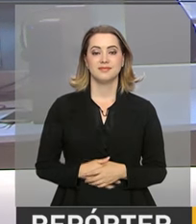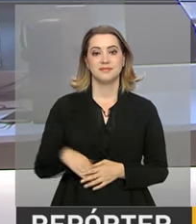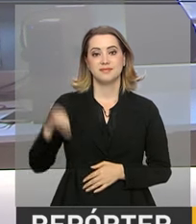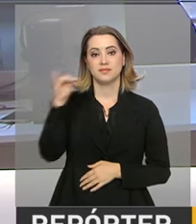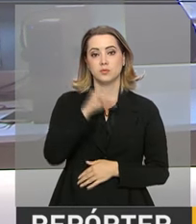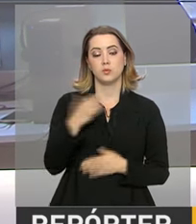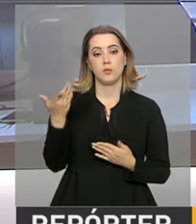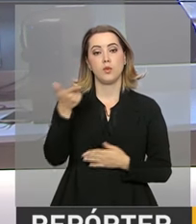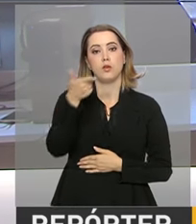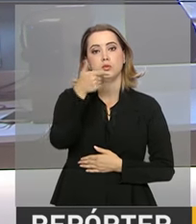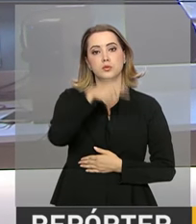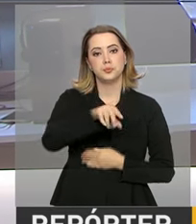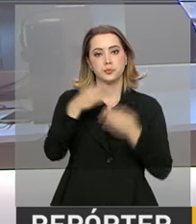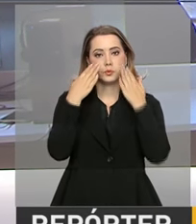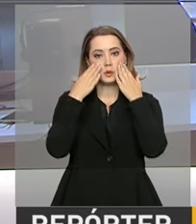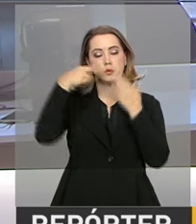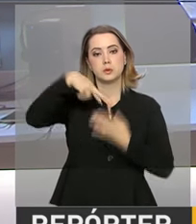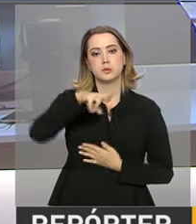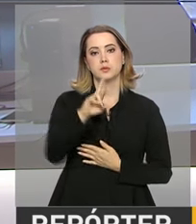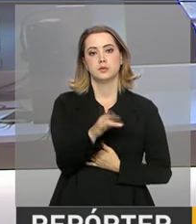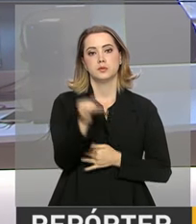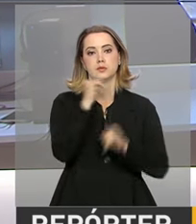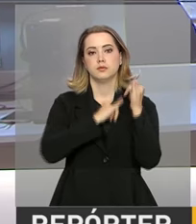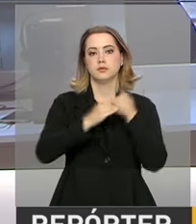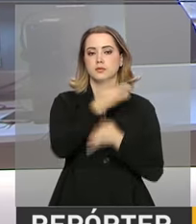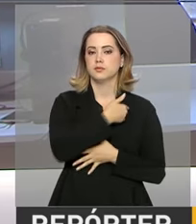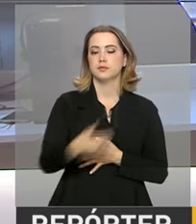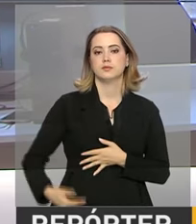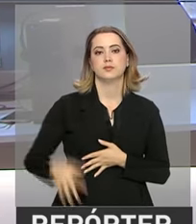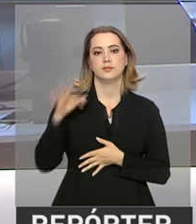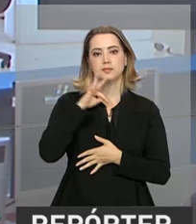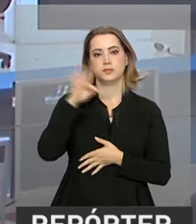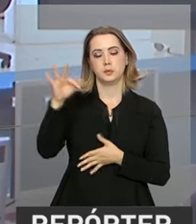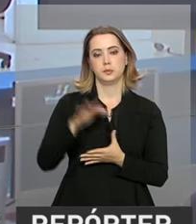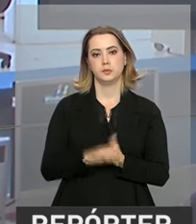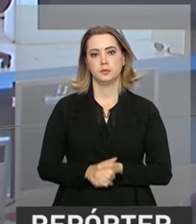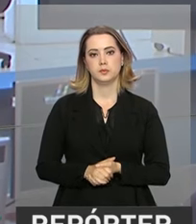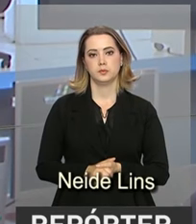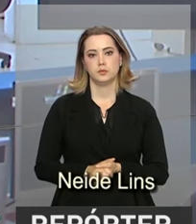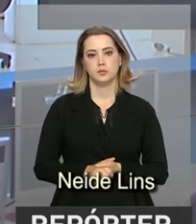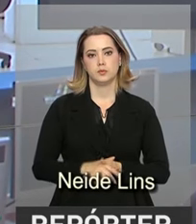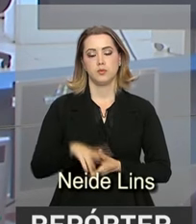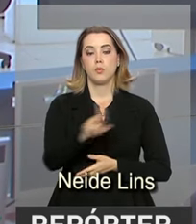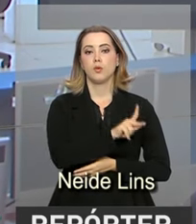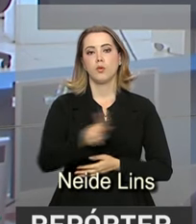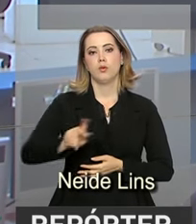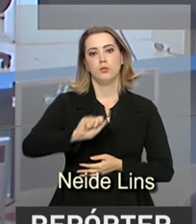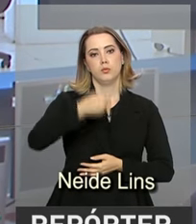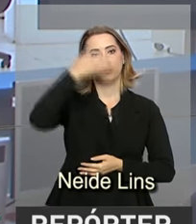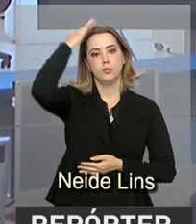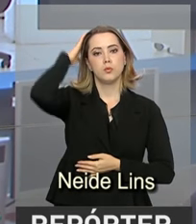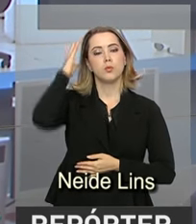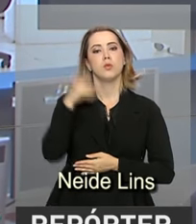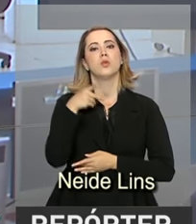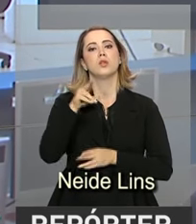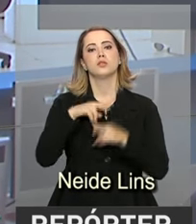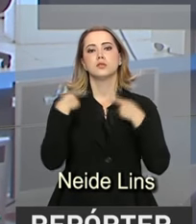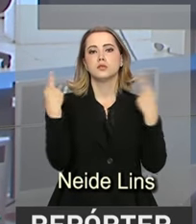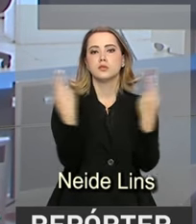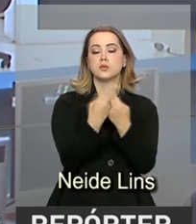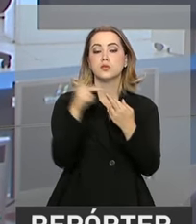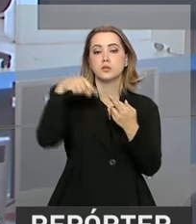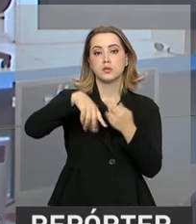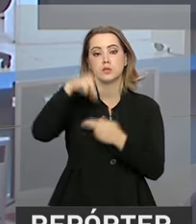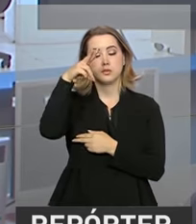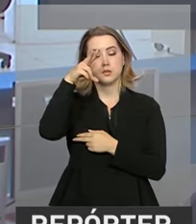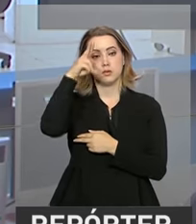Olá, no ar mais uma edição do Repórter NBR e as notícias do governo federal. O presidente Michel Temer participou nesta segunda-feira da